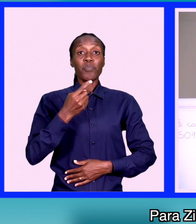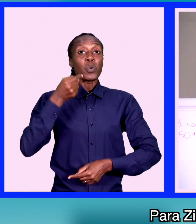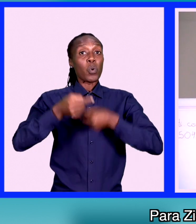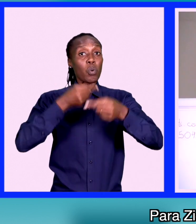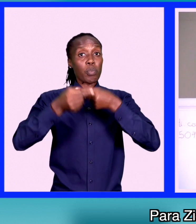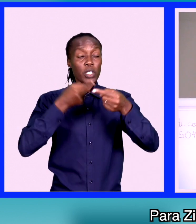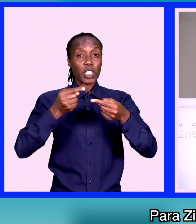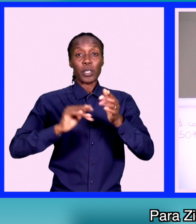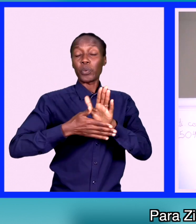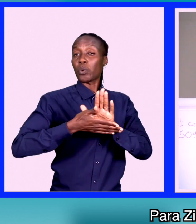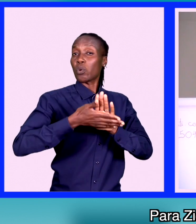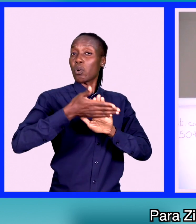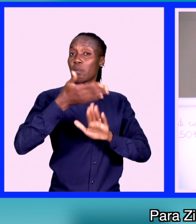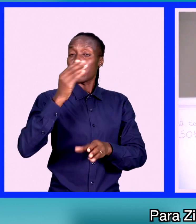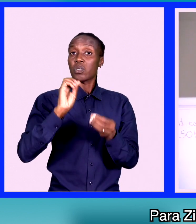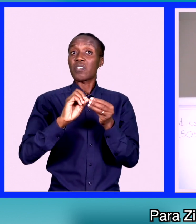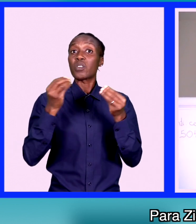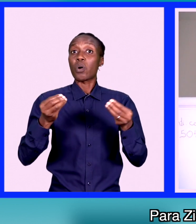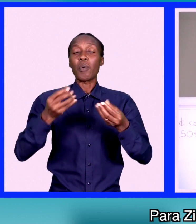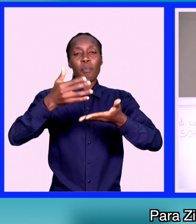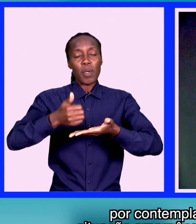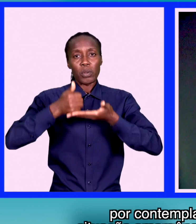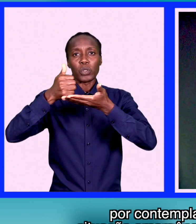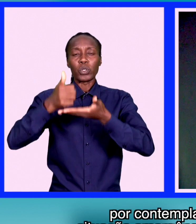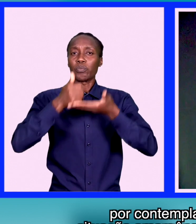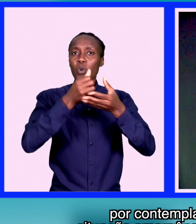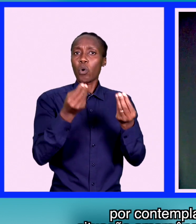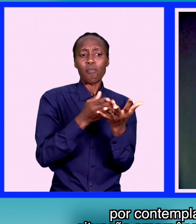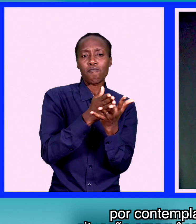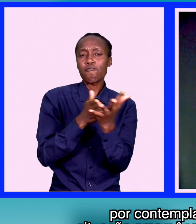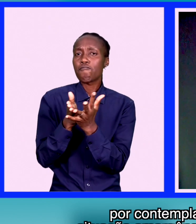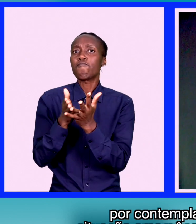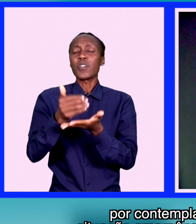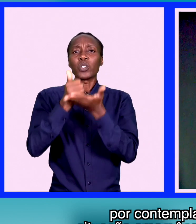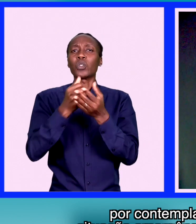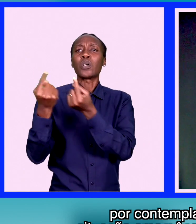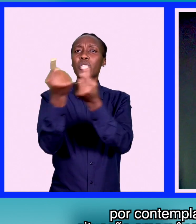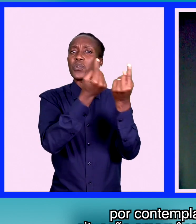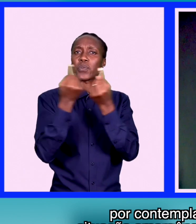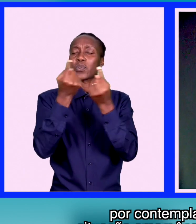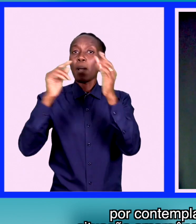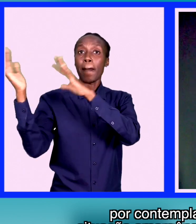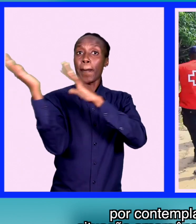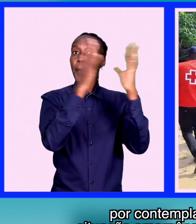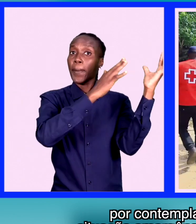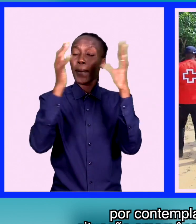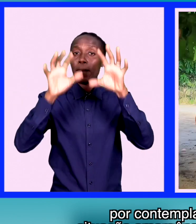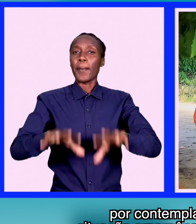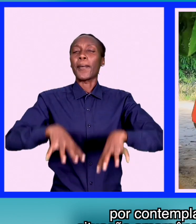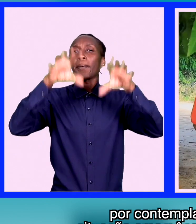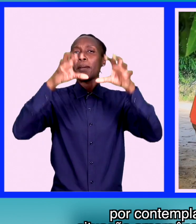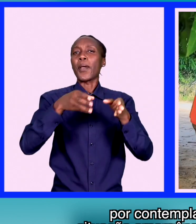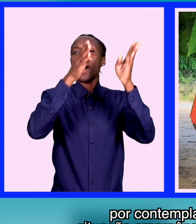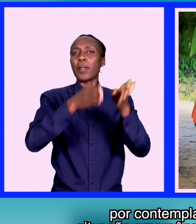projeto ICDP foi uma iniciativa inovadora por contemplar mecanismo de resposta à situação de